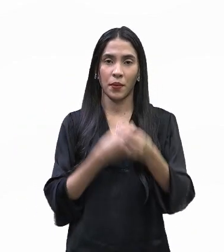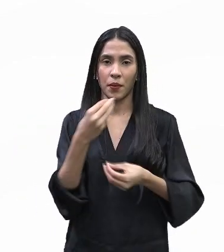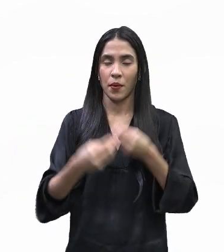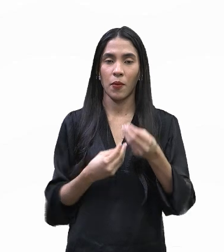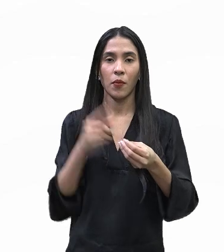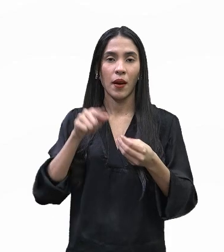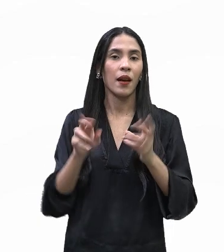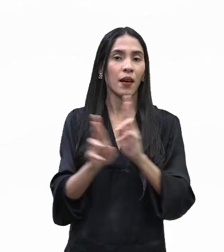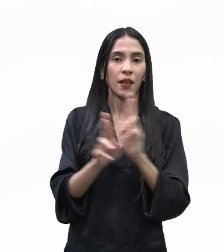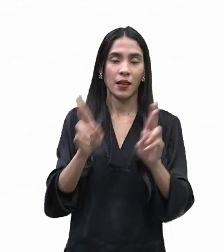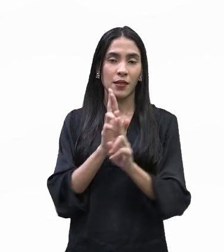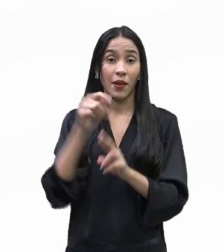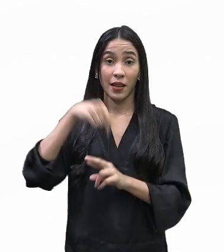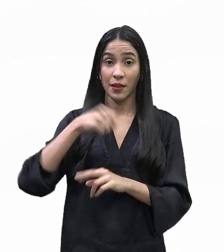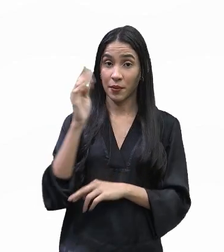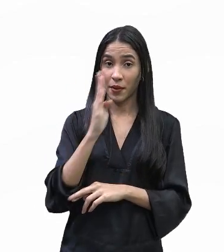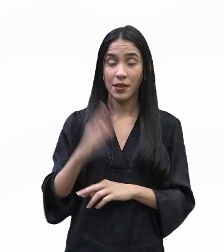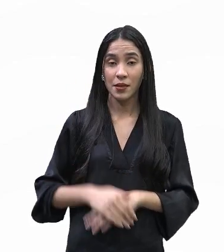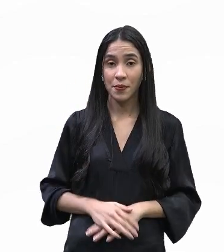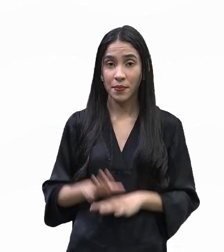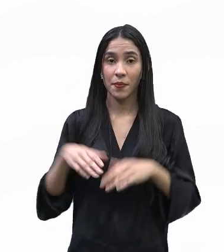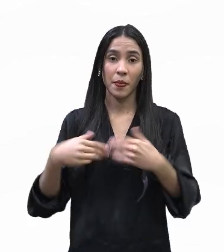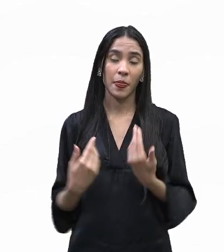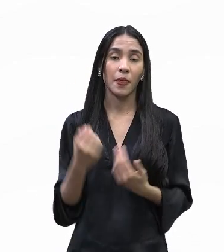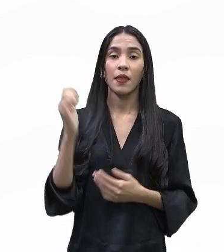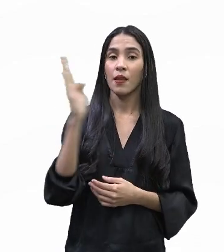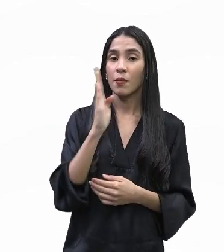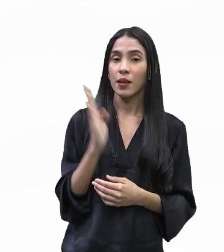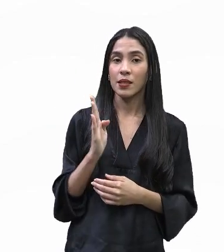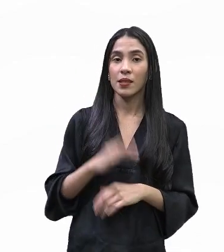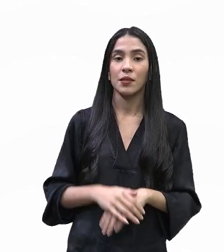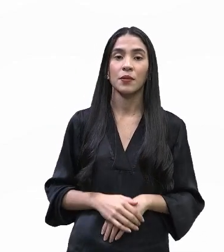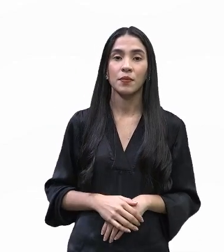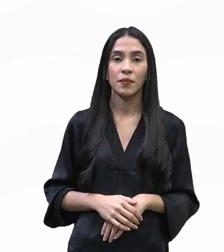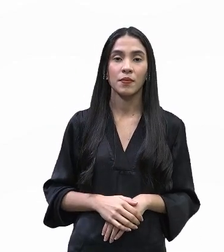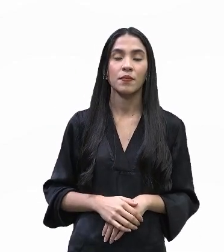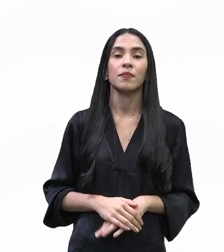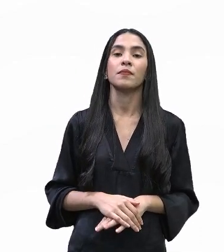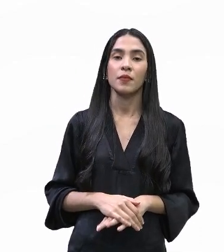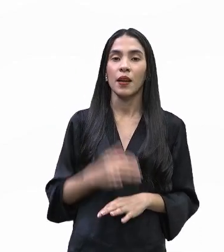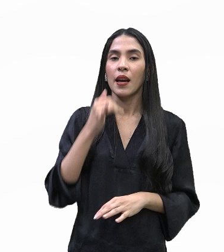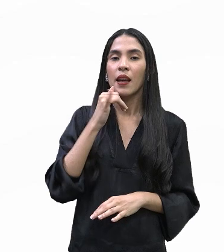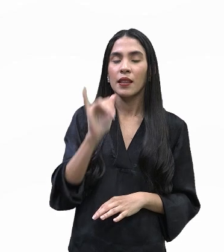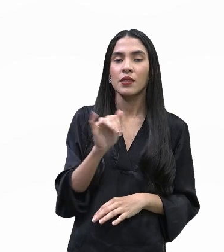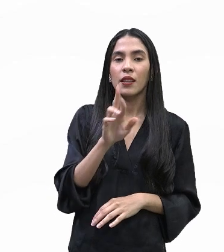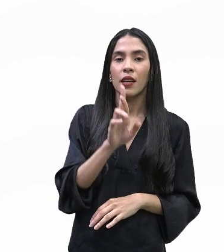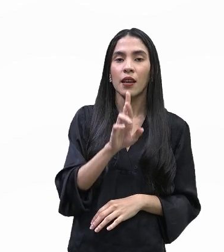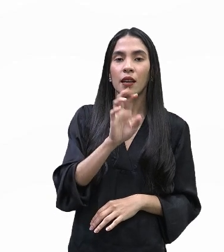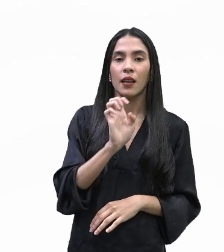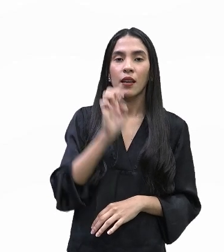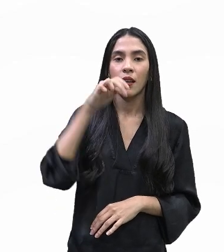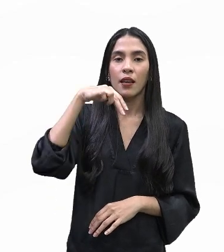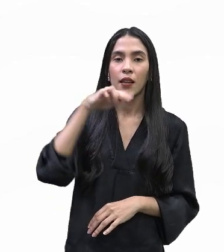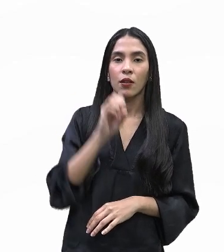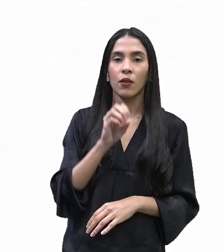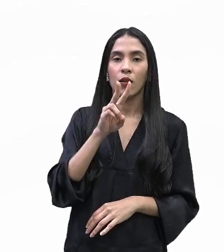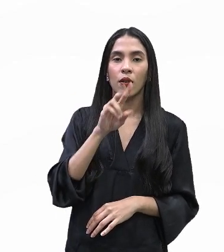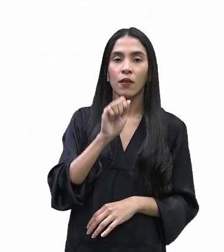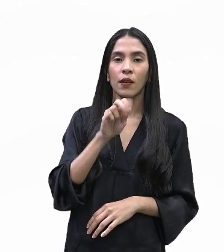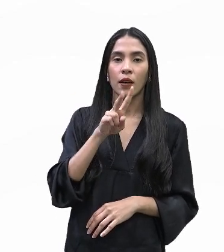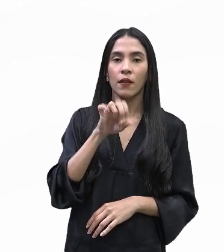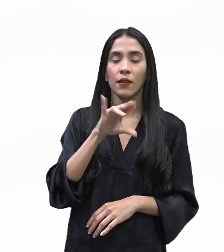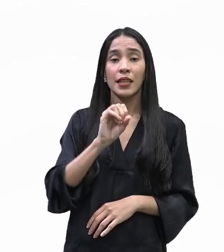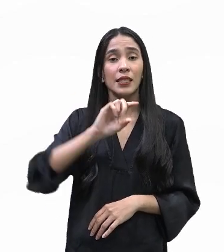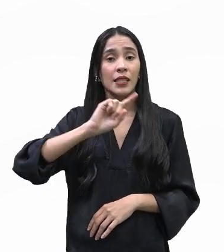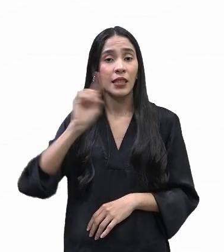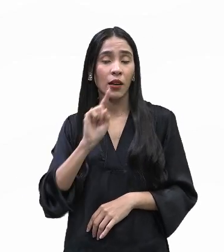essa relação no Brasil, né? Então, o Brasil, esse quesito aí de fontes renováveis e não renováveis é mais ou